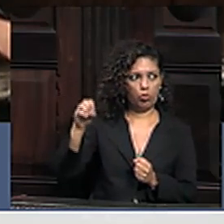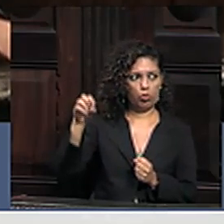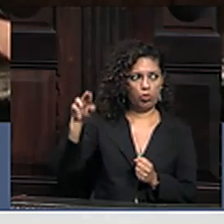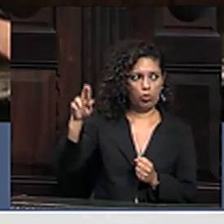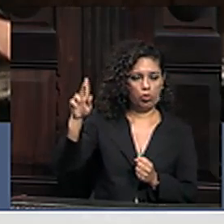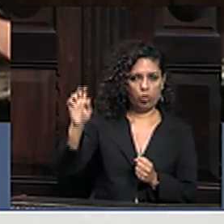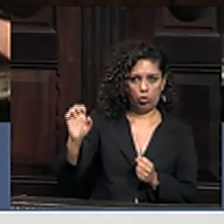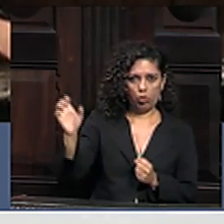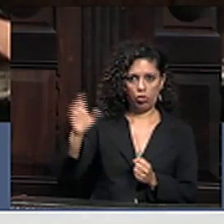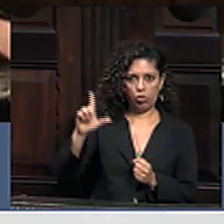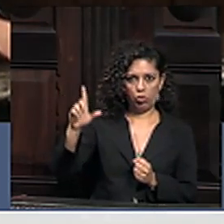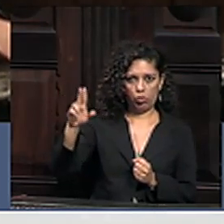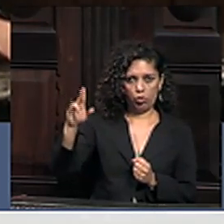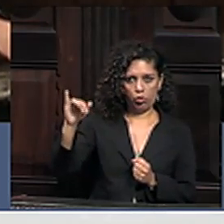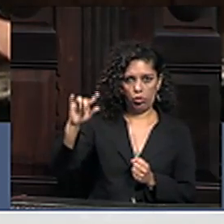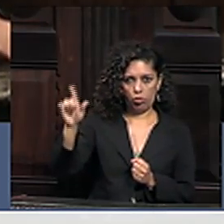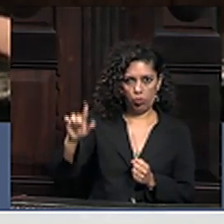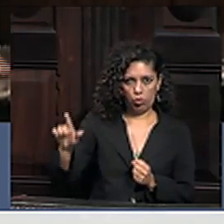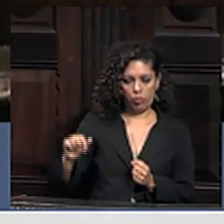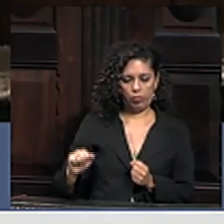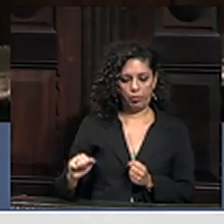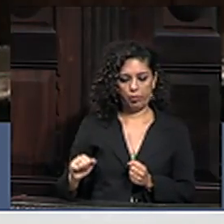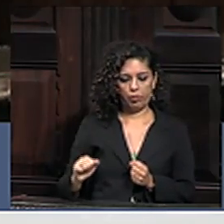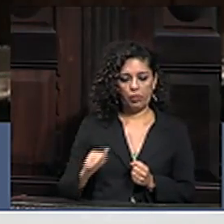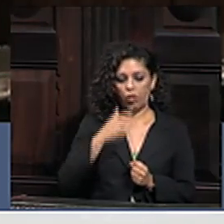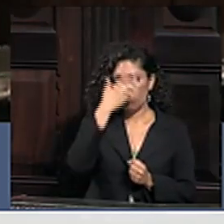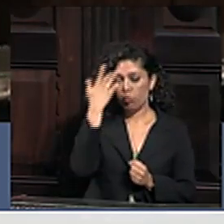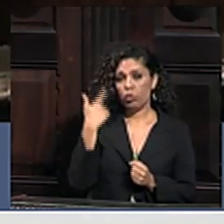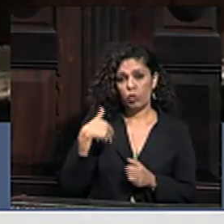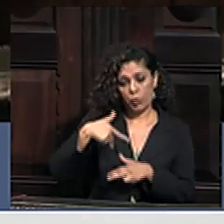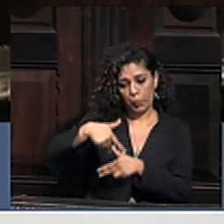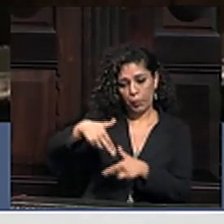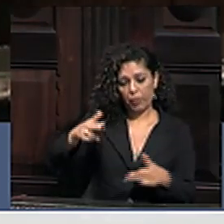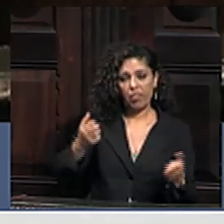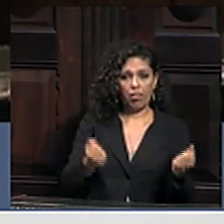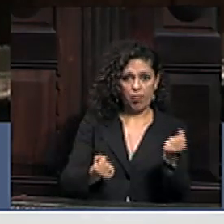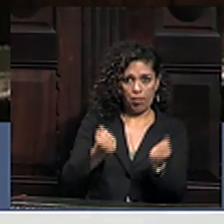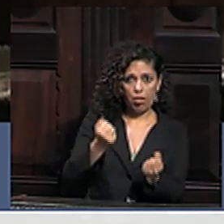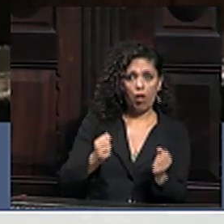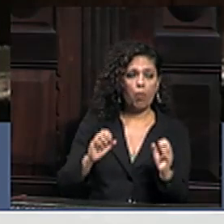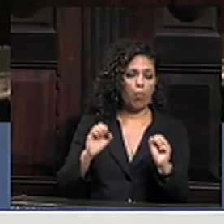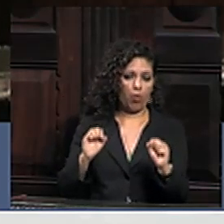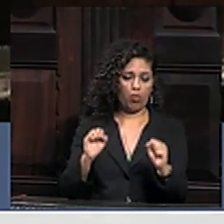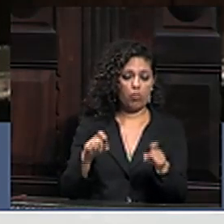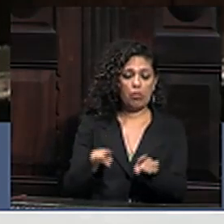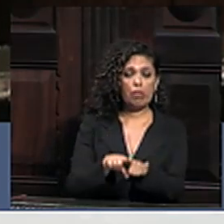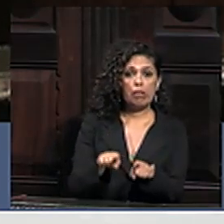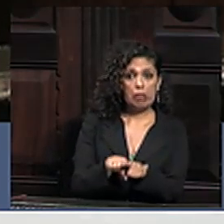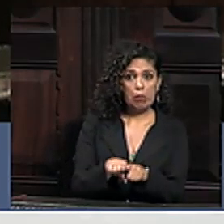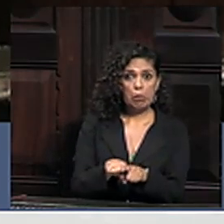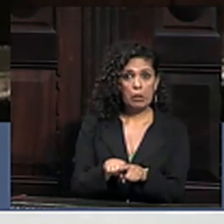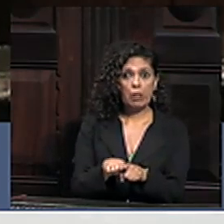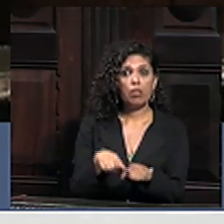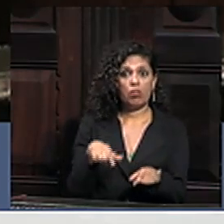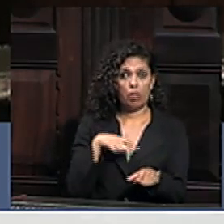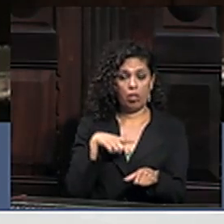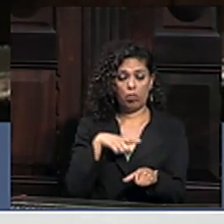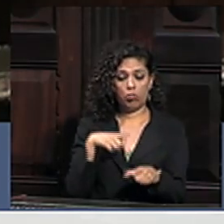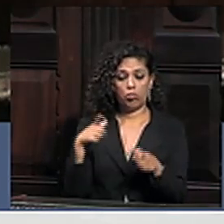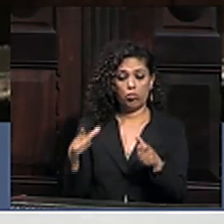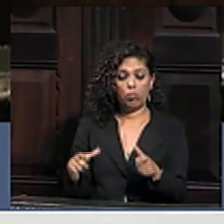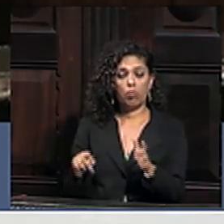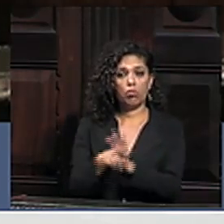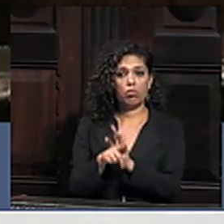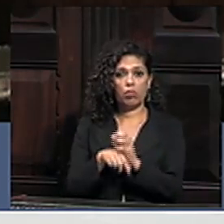pedestre, atravessar ali a rede ferroviária e, principalmente, instalou uma ciclovia. Porque a